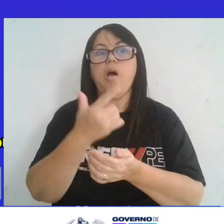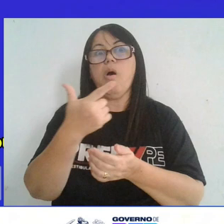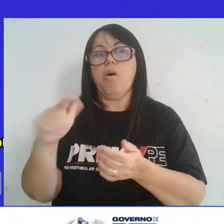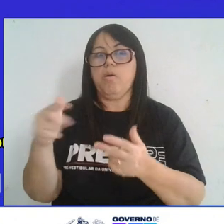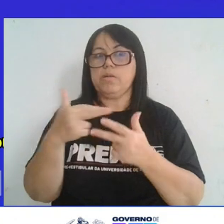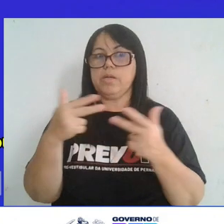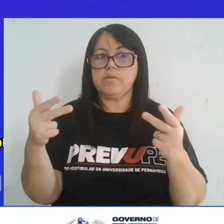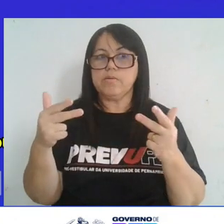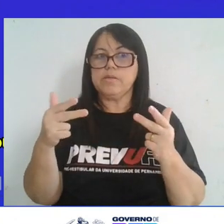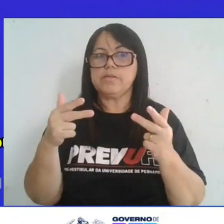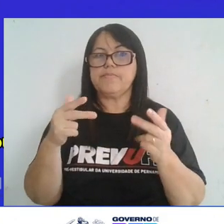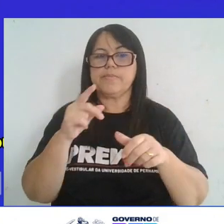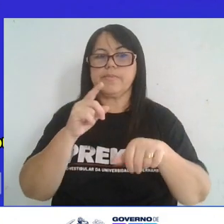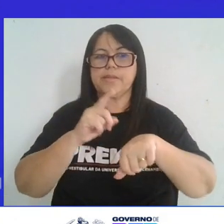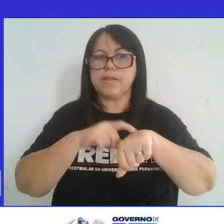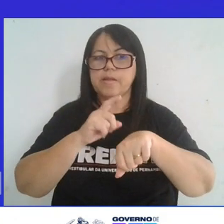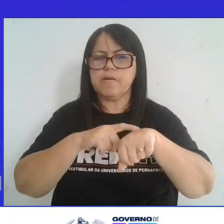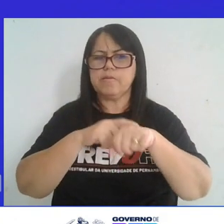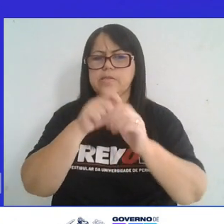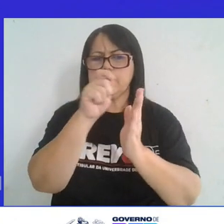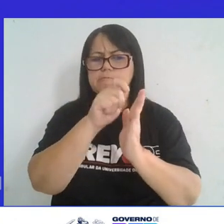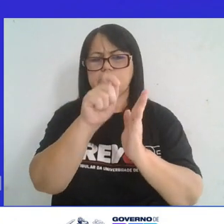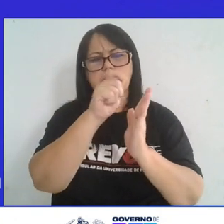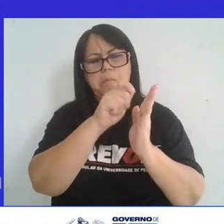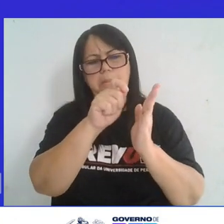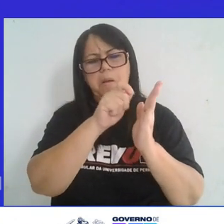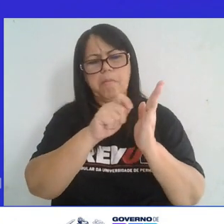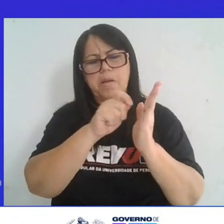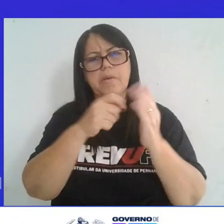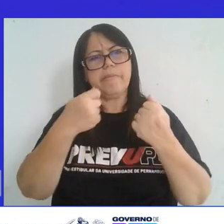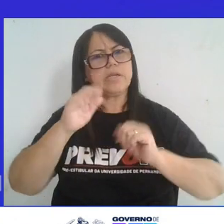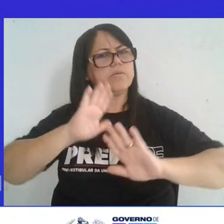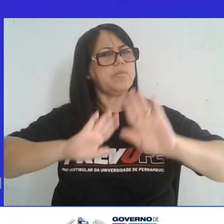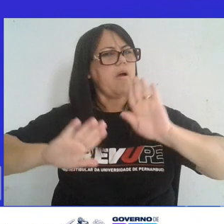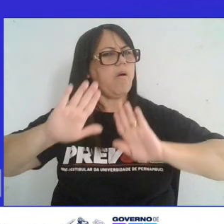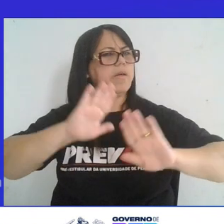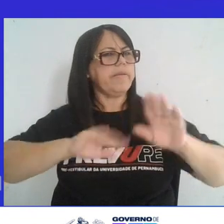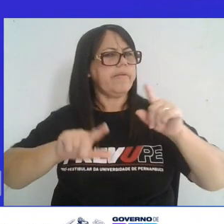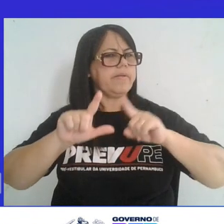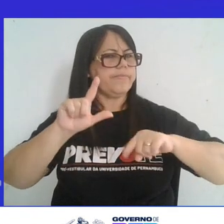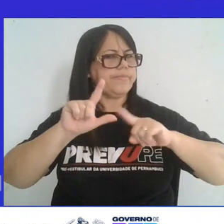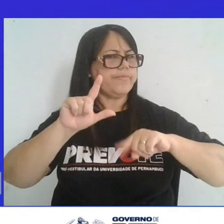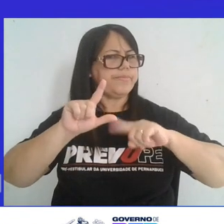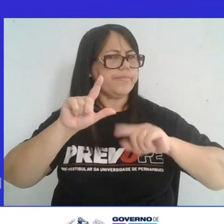então, em relação ao texto ilegível, todo cuidado é pouco, né? Então, cuidado com a caligrafia, né? Se o seu